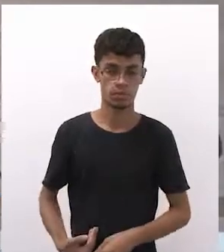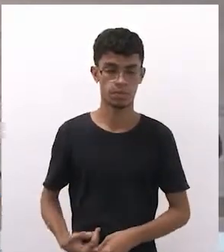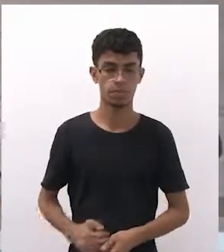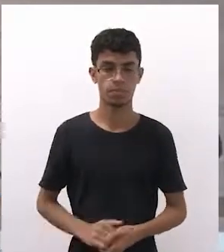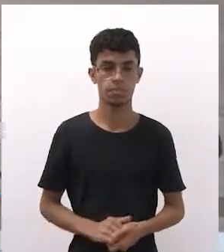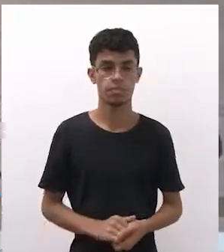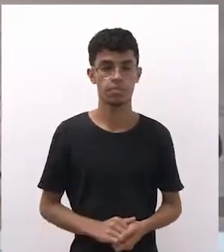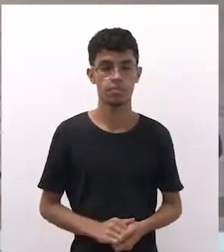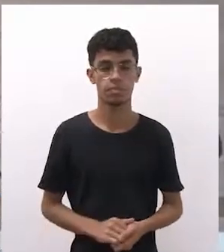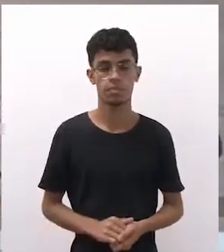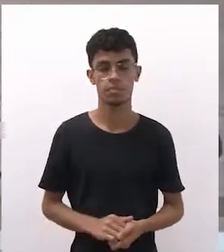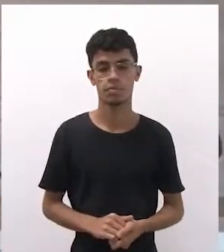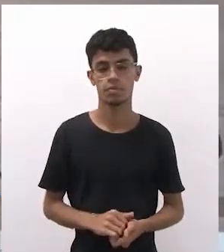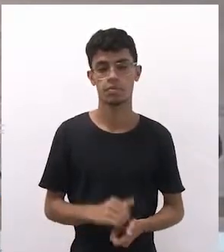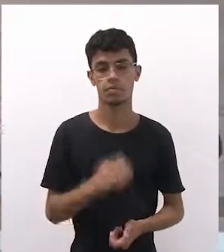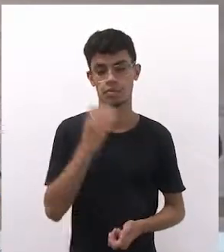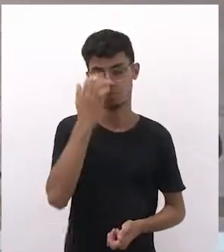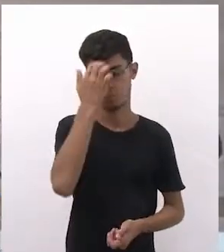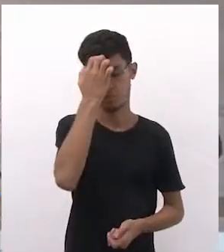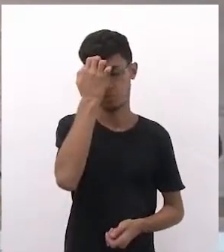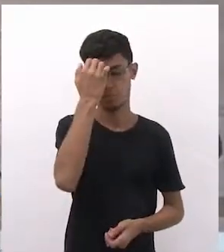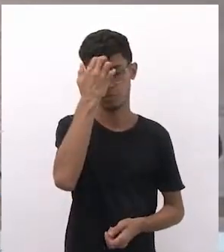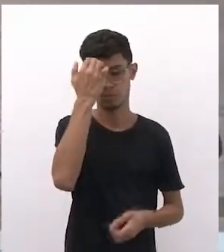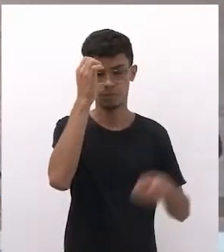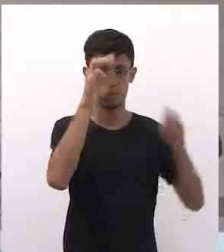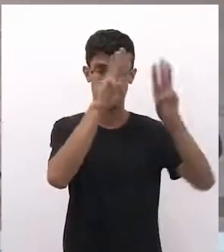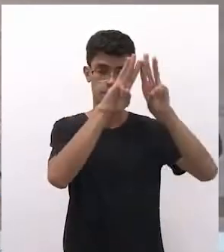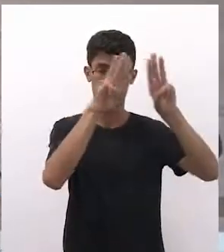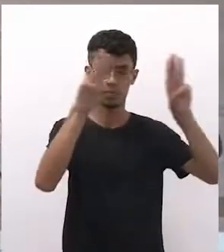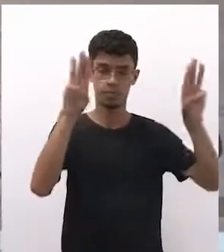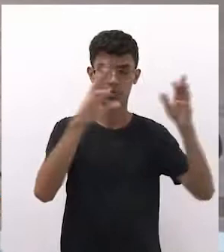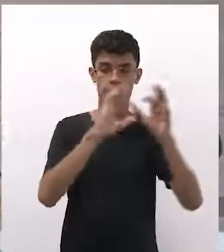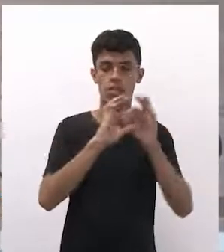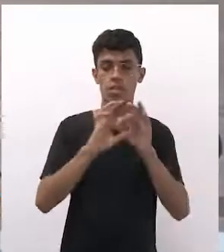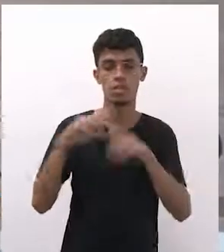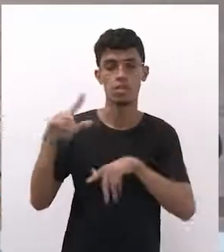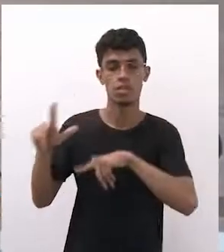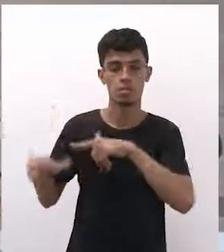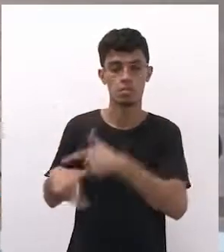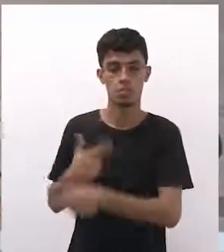Infantil. E esse site é